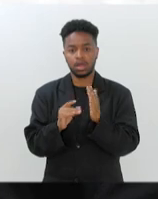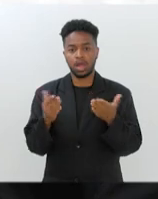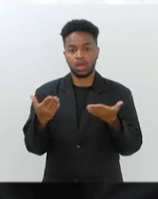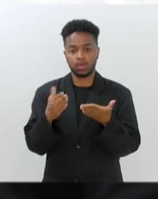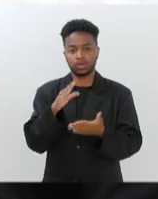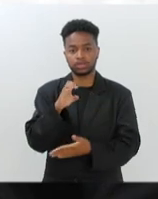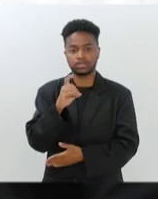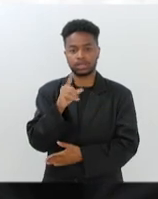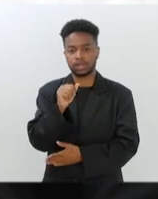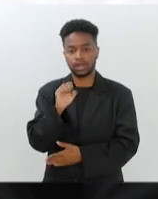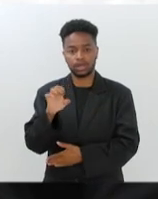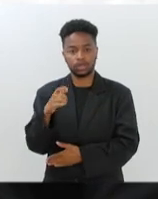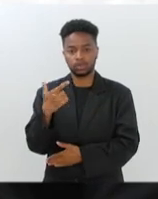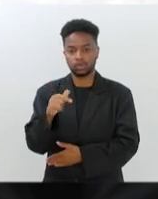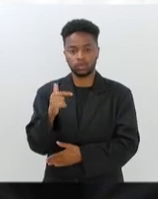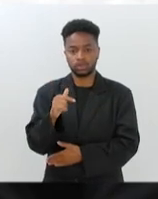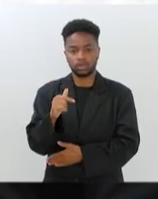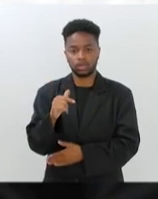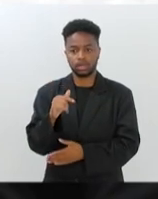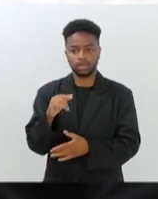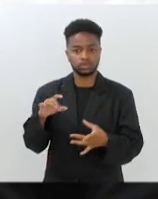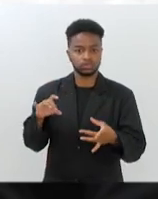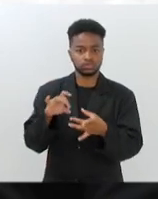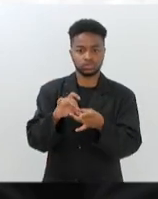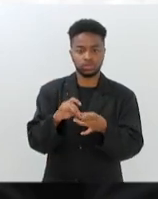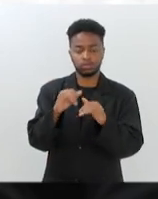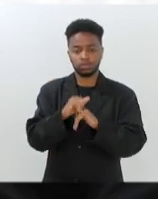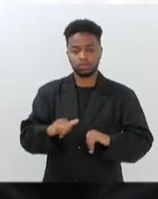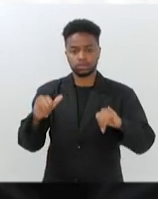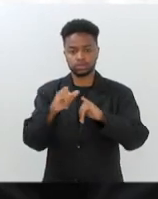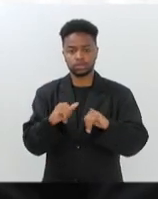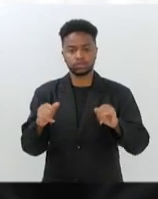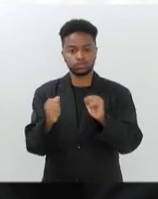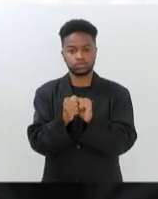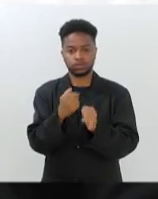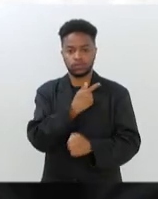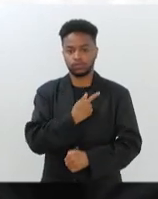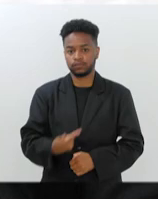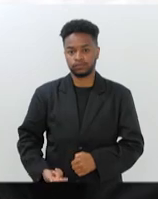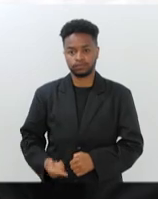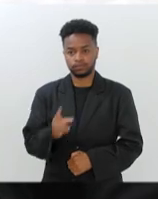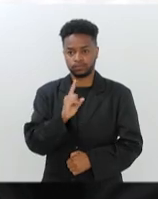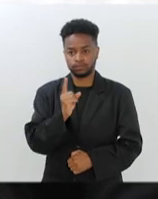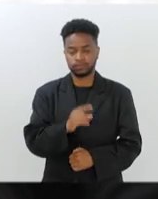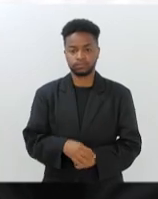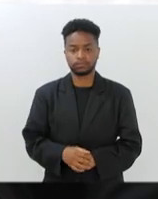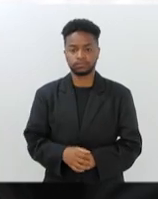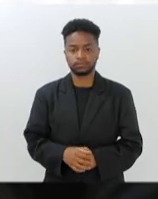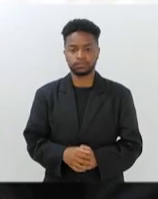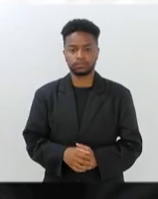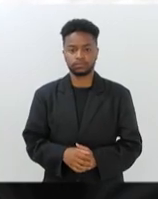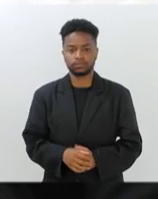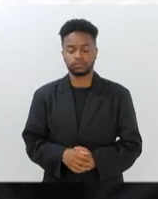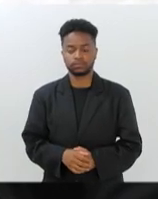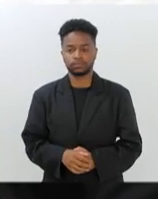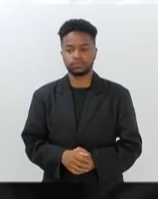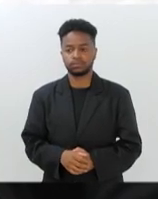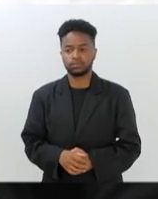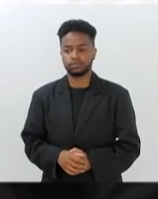vai estar mais centralizada na publicidade do Governo do Estado tô ouvindo Deputado Rodrigo Amin